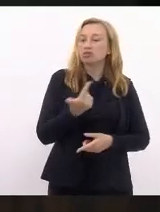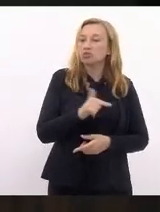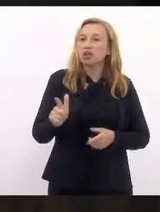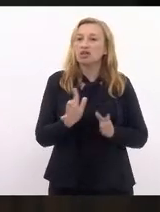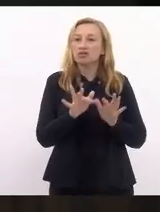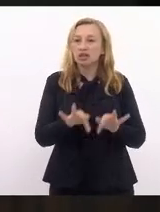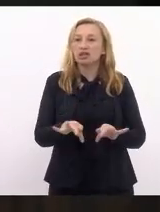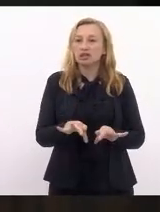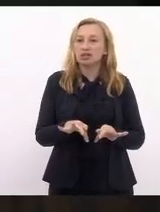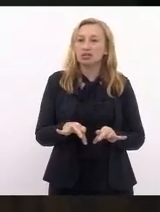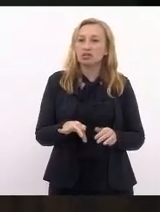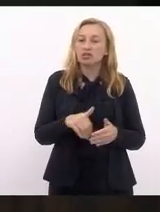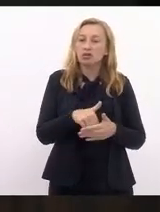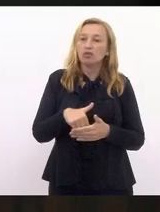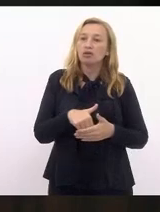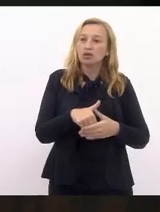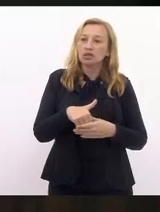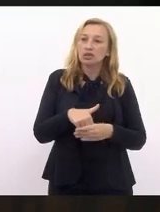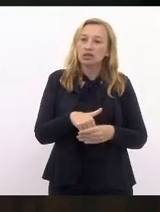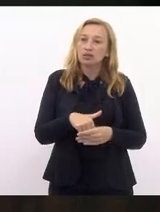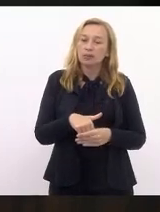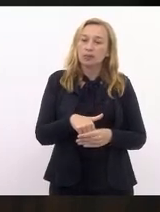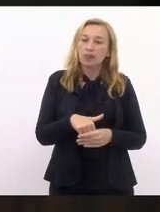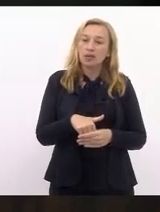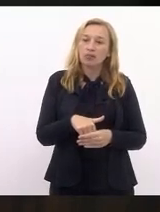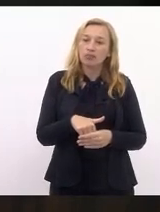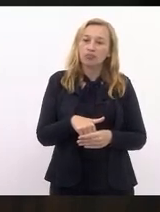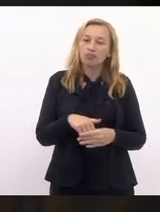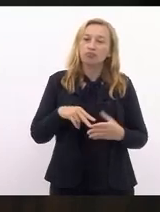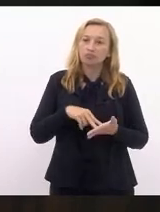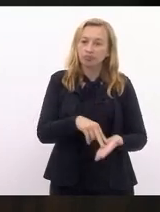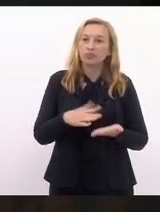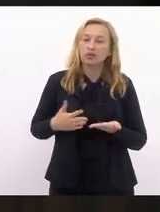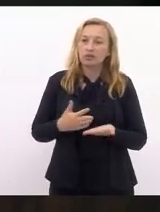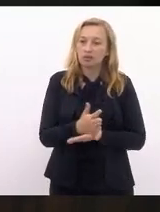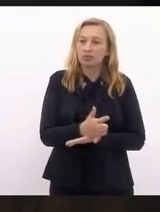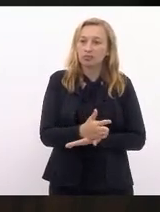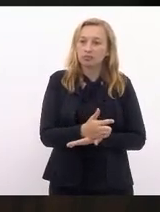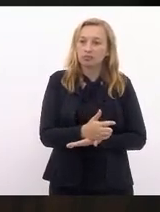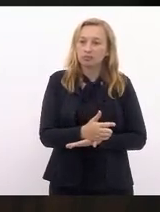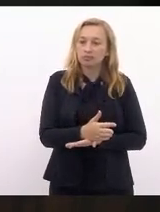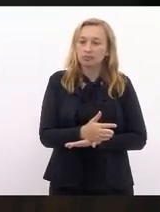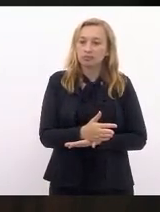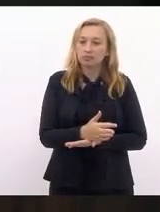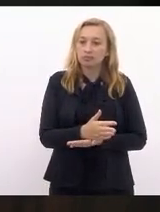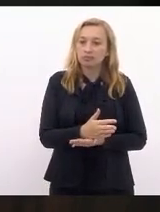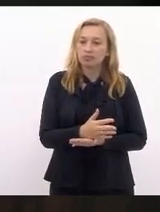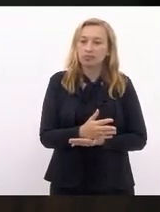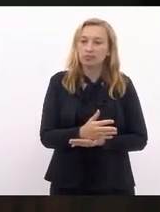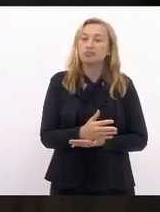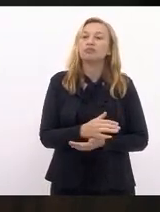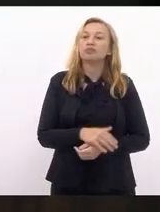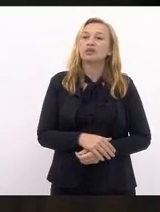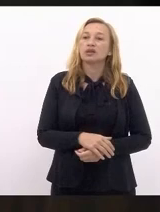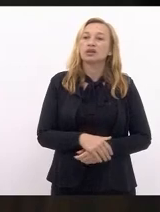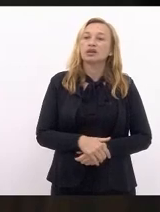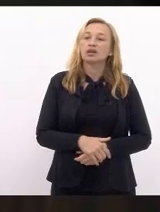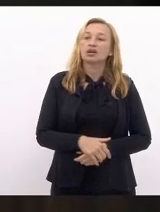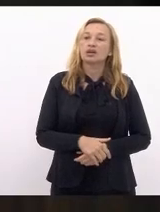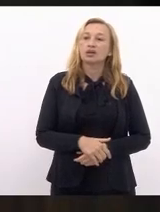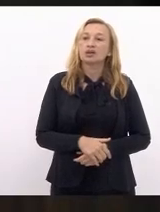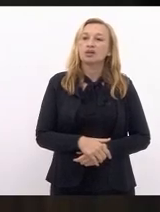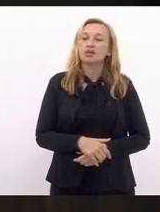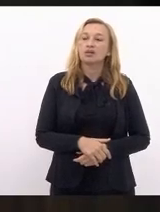Avenida que discutissem a discussão em votação seus que a prova descrição o parecer da ccj aprovado